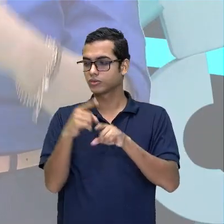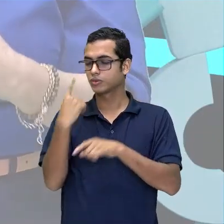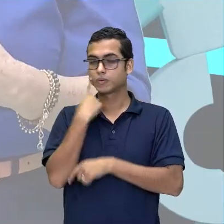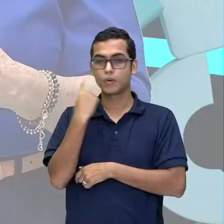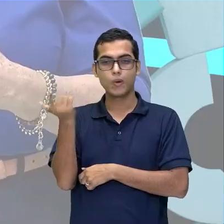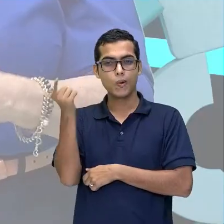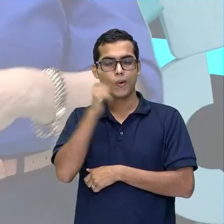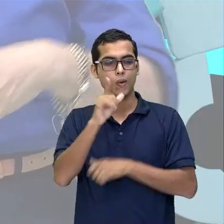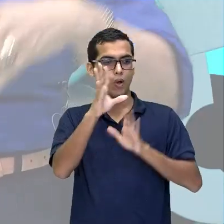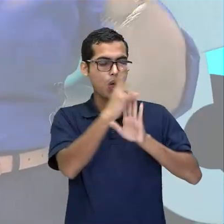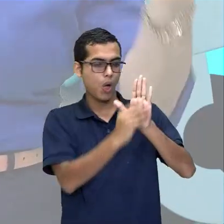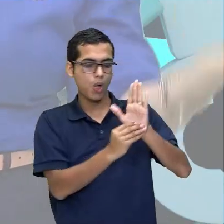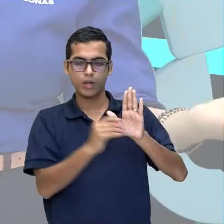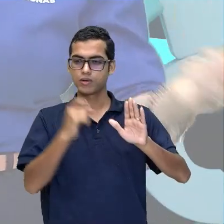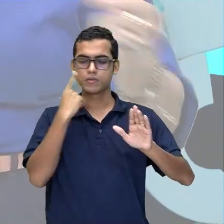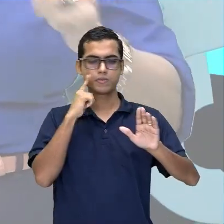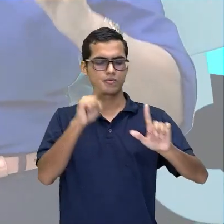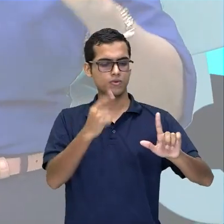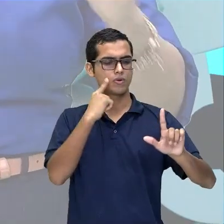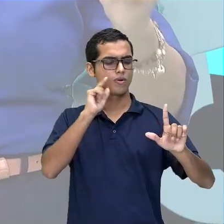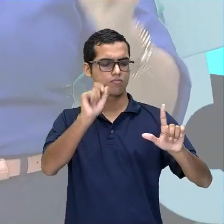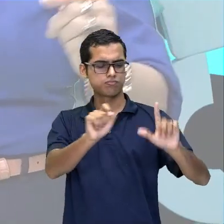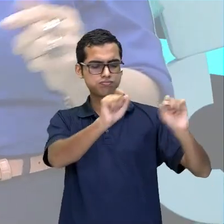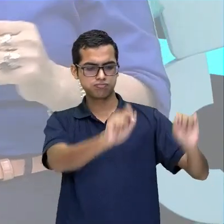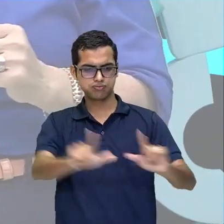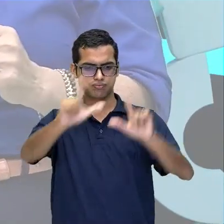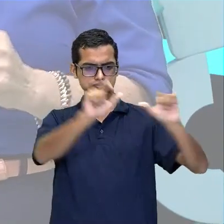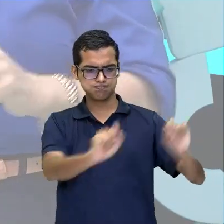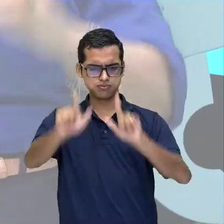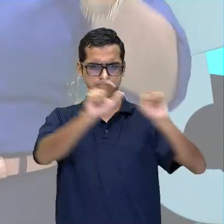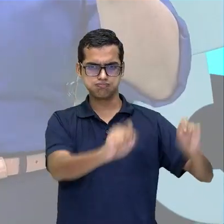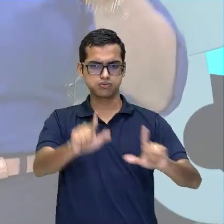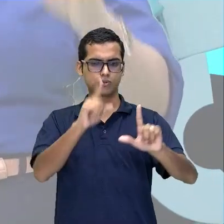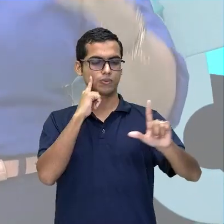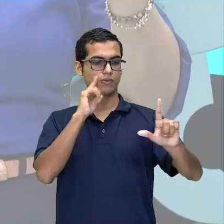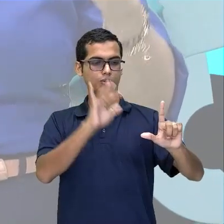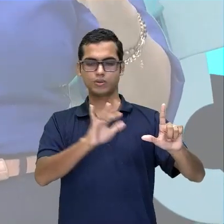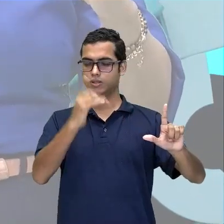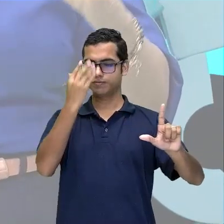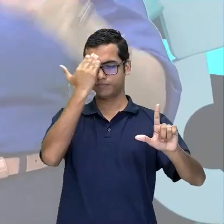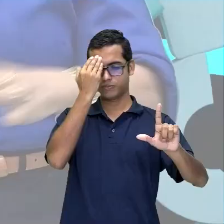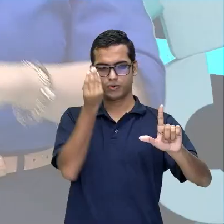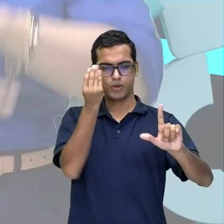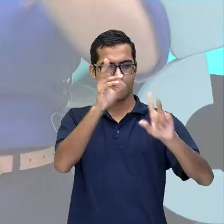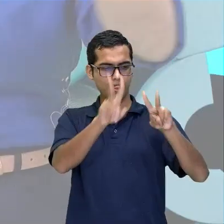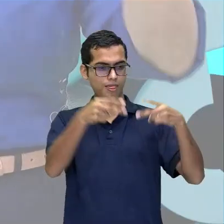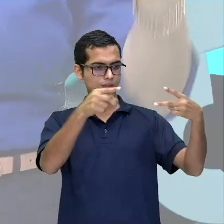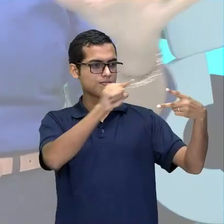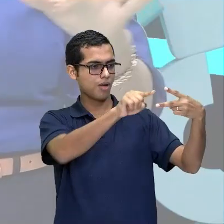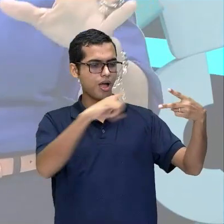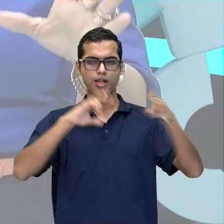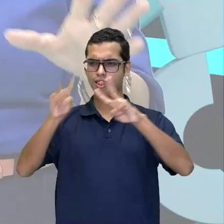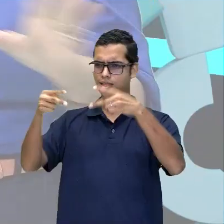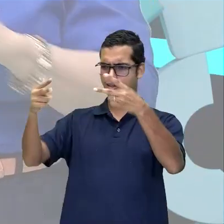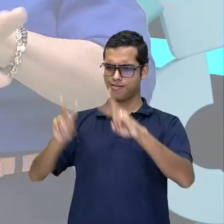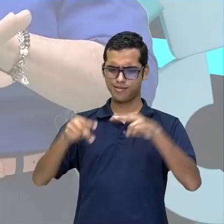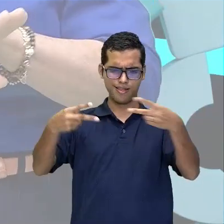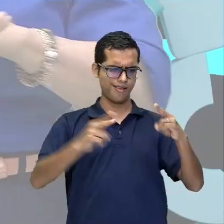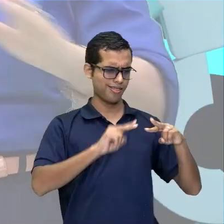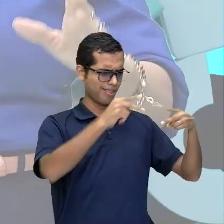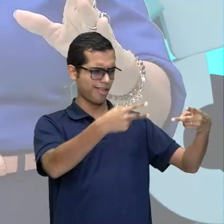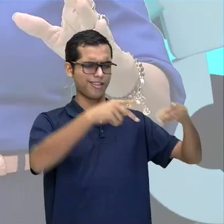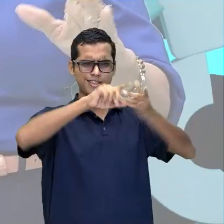de conteúdo e links para você clicar, é fácil se perder, assim, numa espiral de